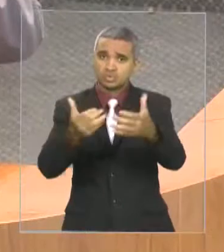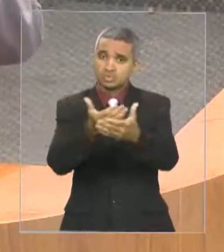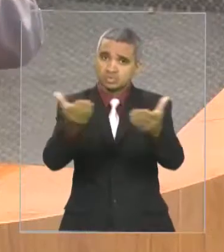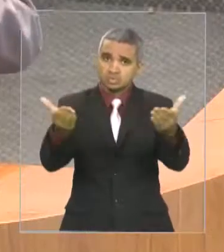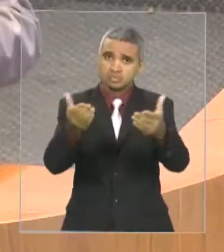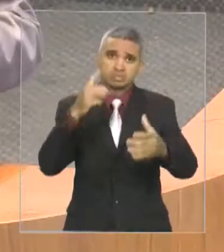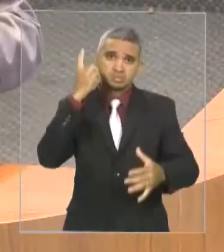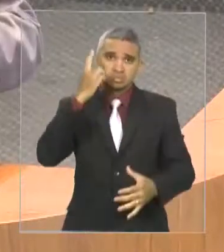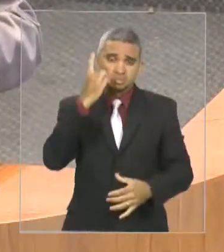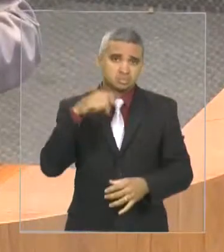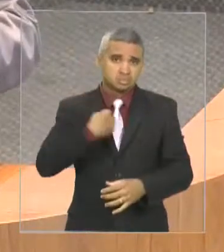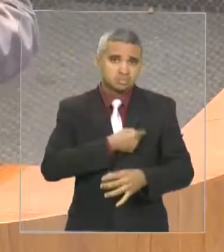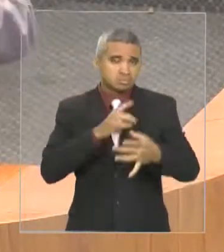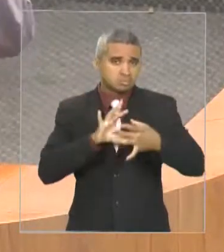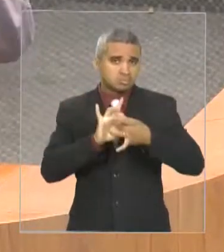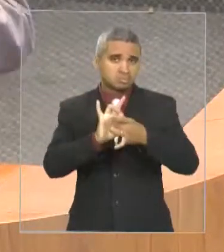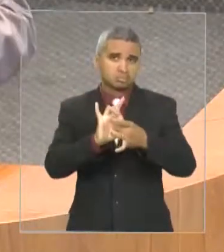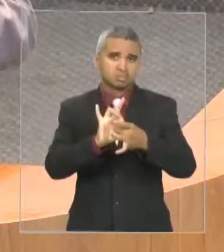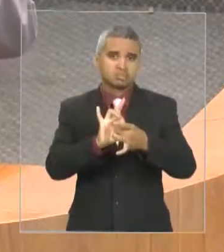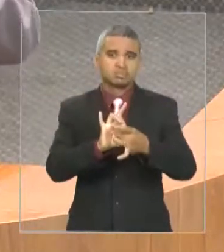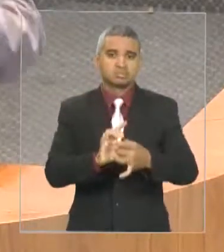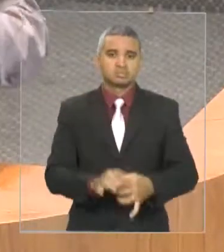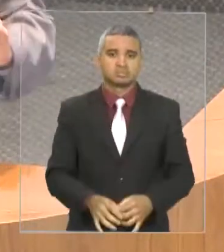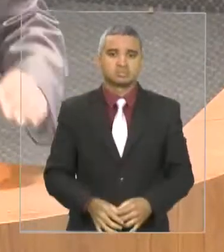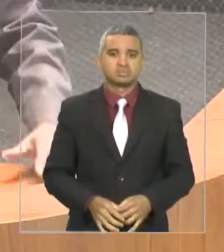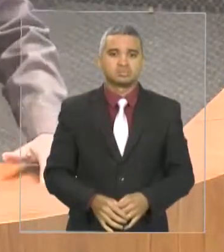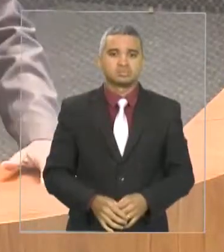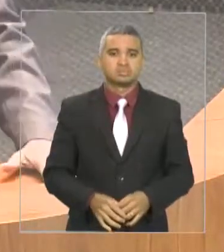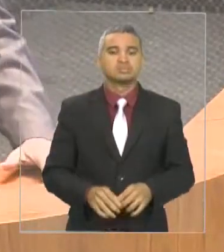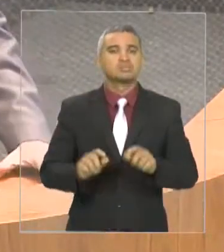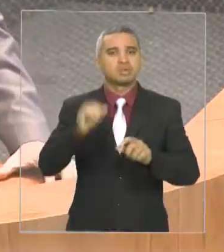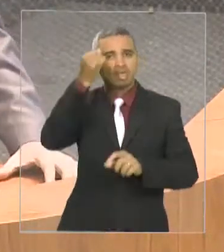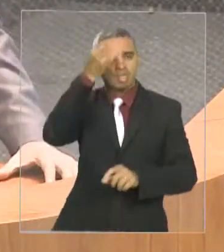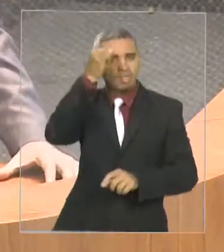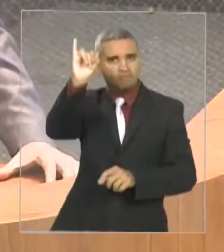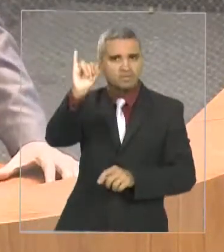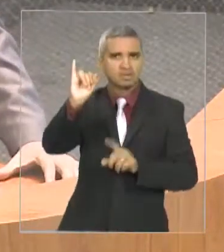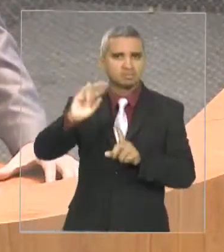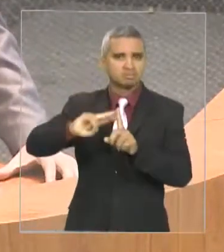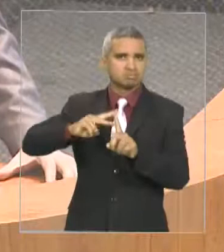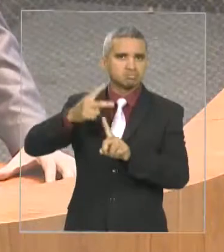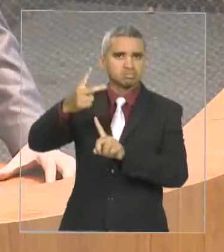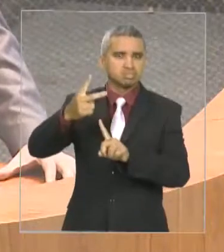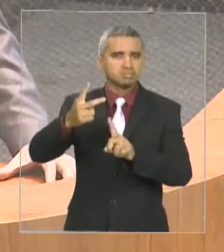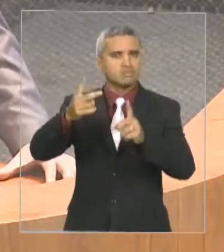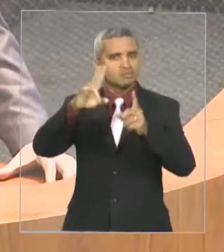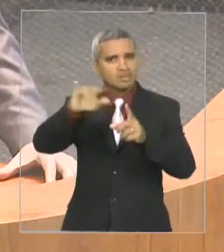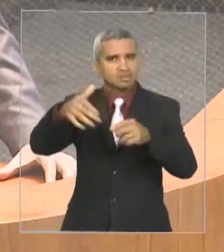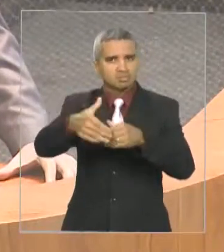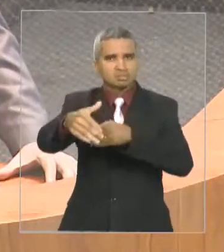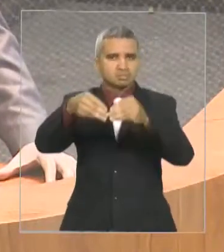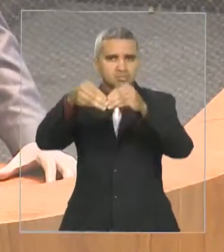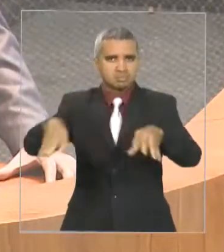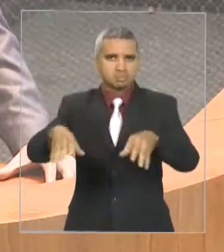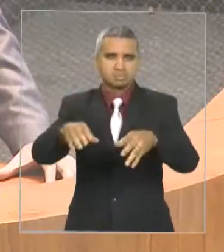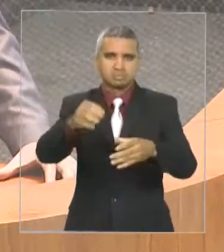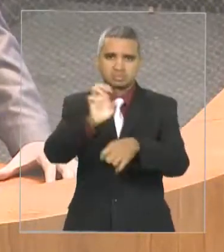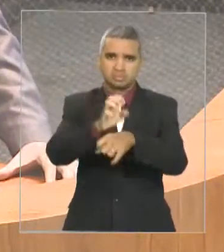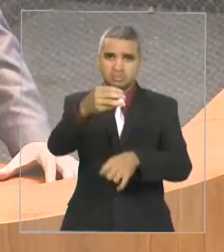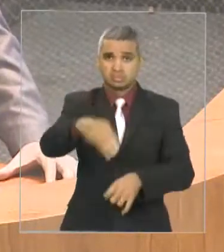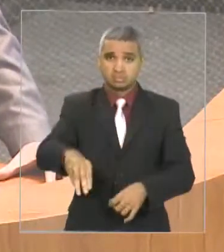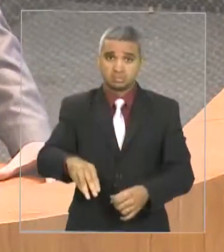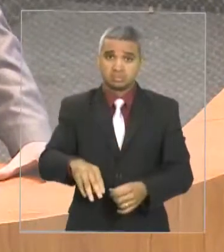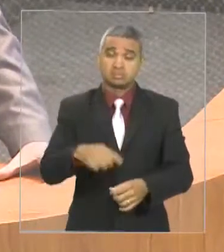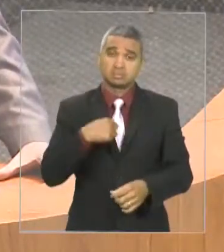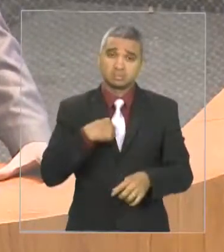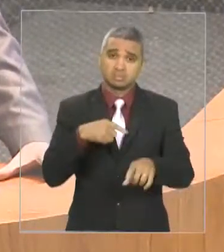unir nossos esforços para barrar uma medida extremamente prejudicial ao Estado do Maranhão. E eu